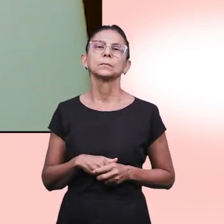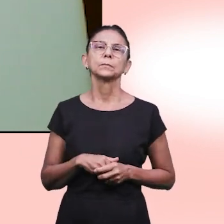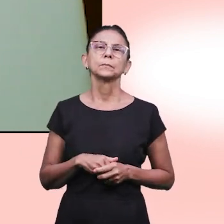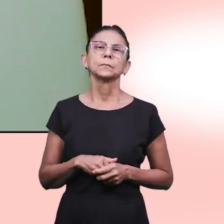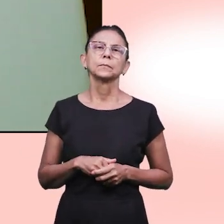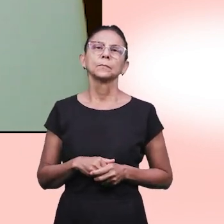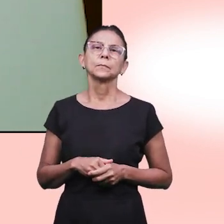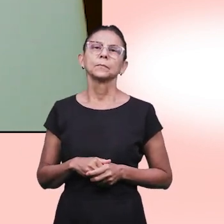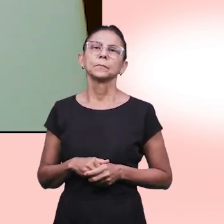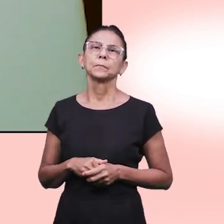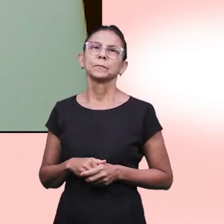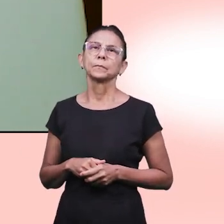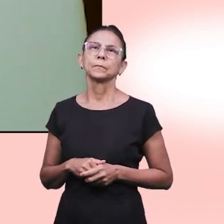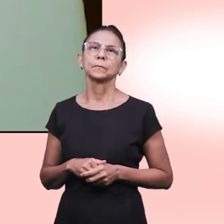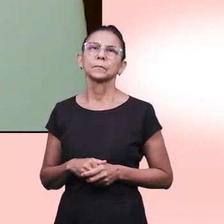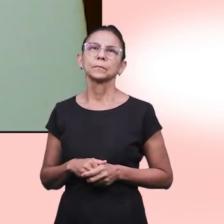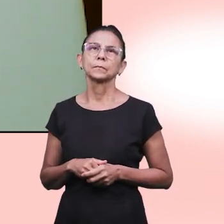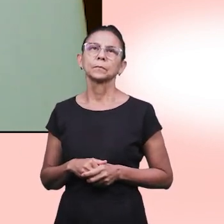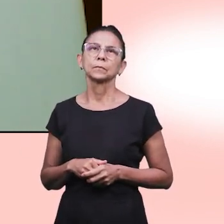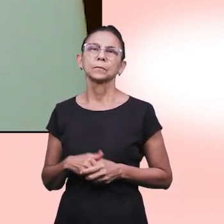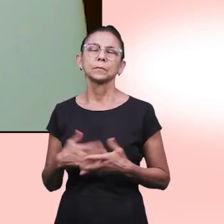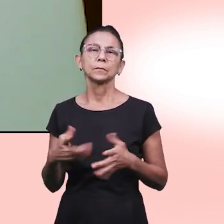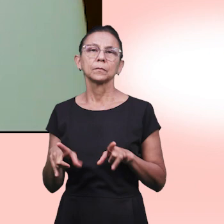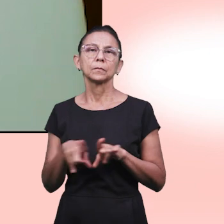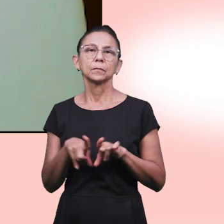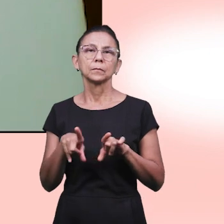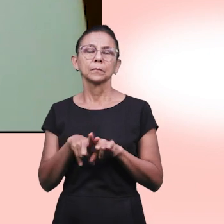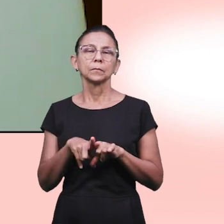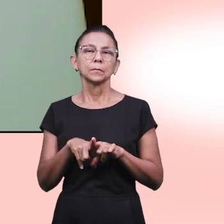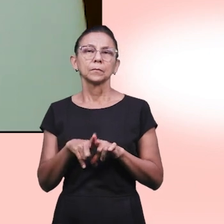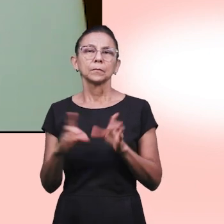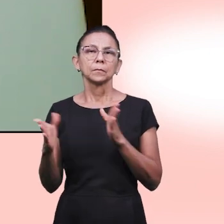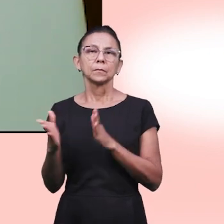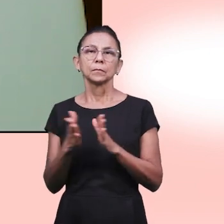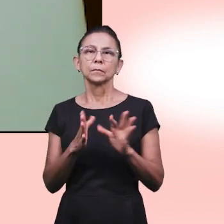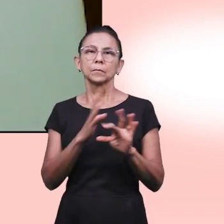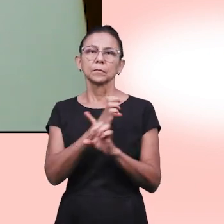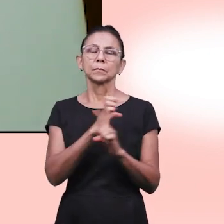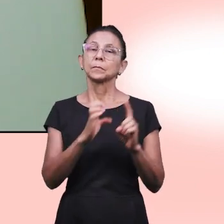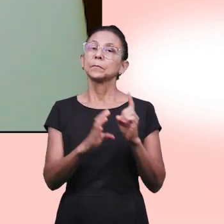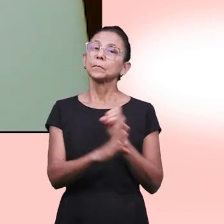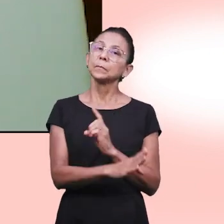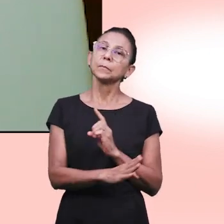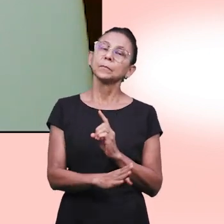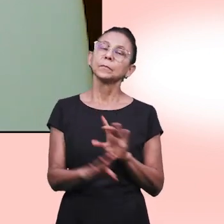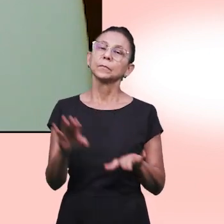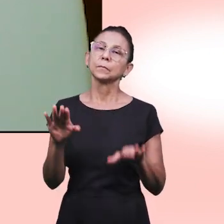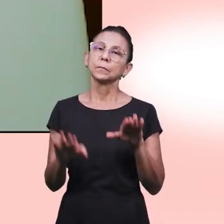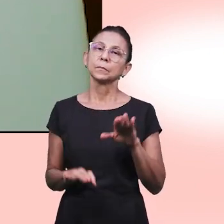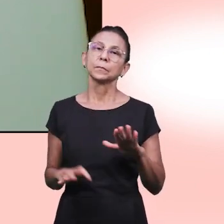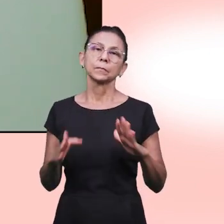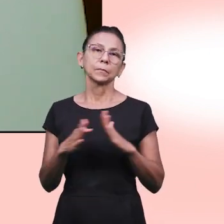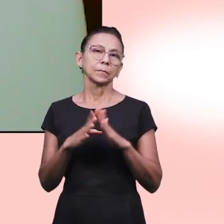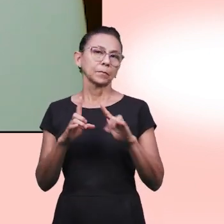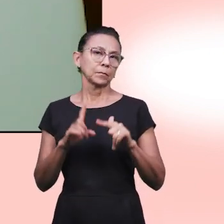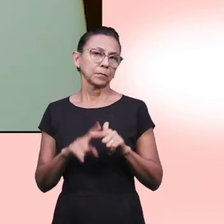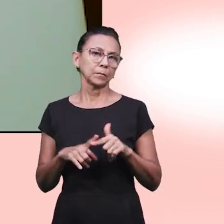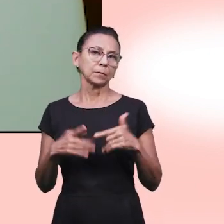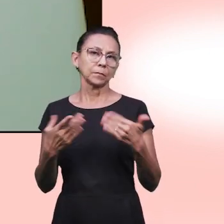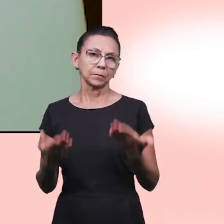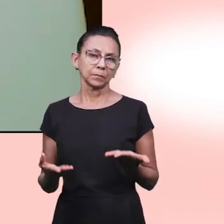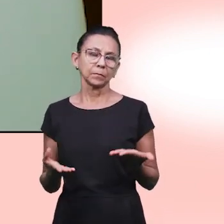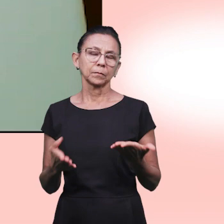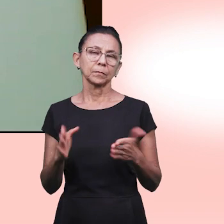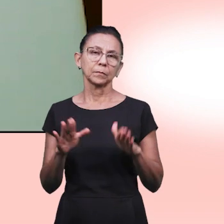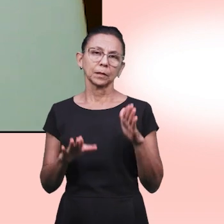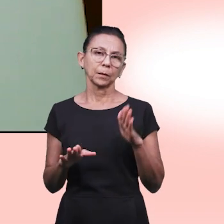o Ministério, e também na própria EBD. Então, algumas igrejas fazem, né, de acordo com a sua